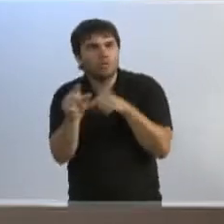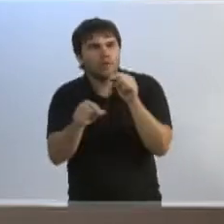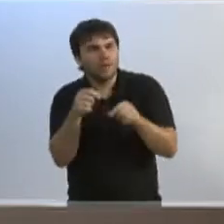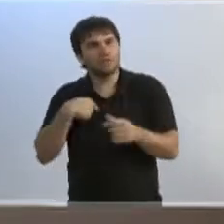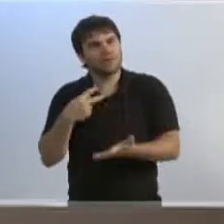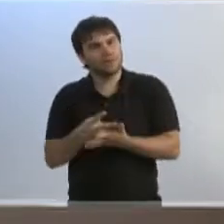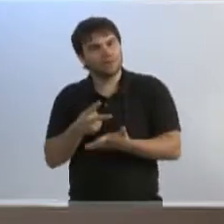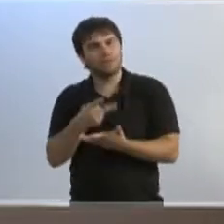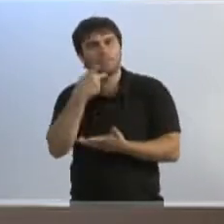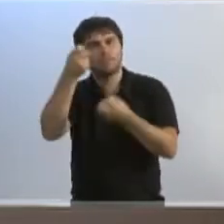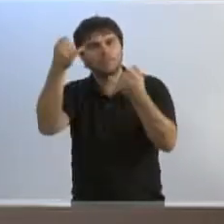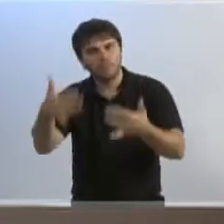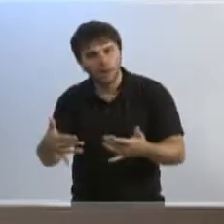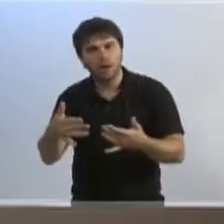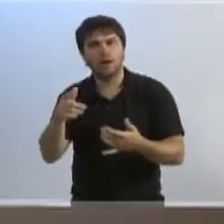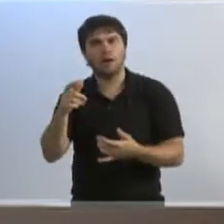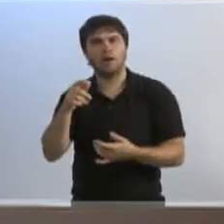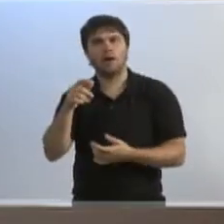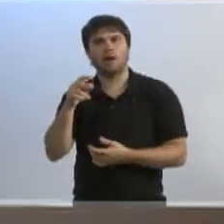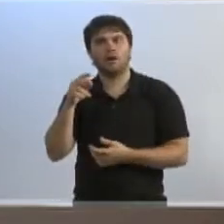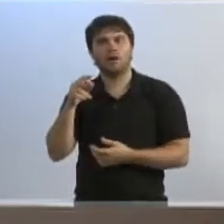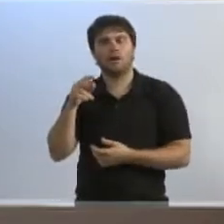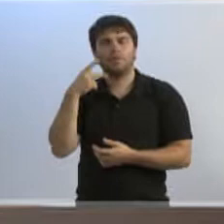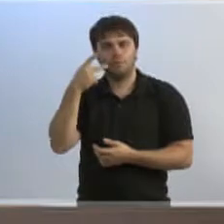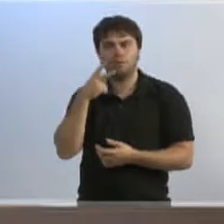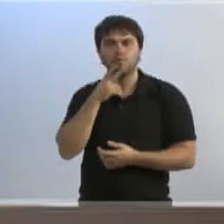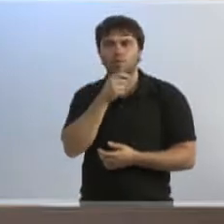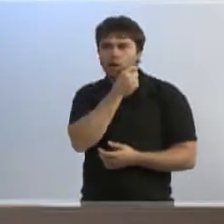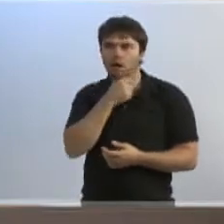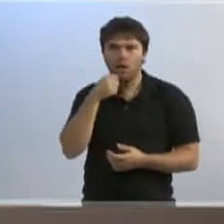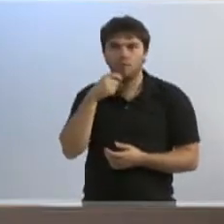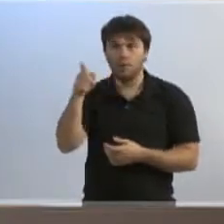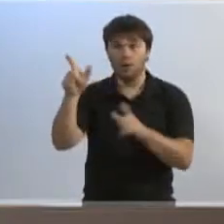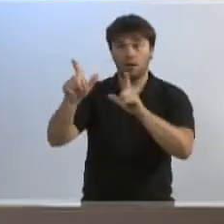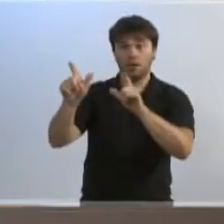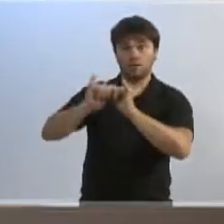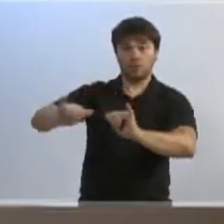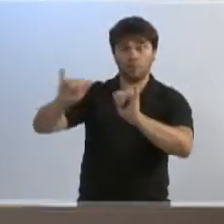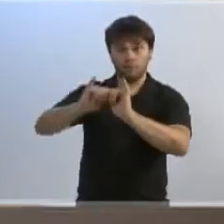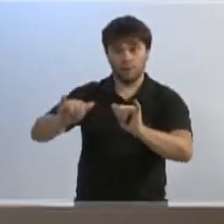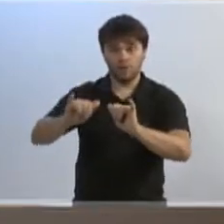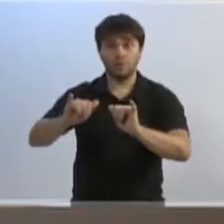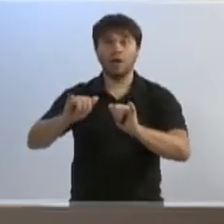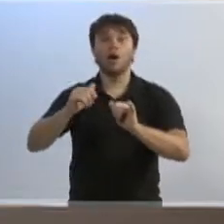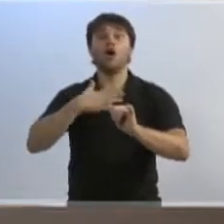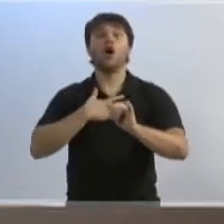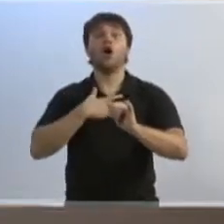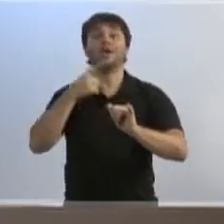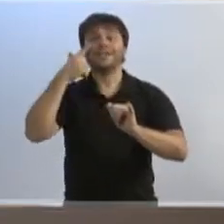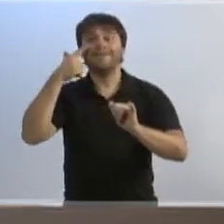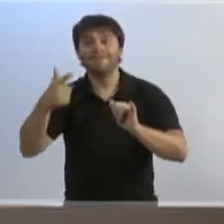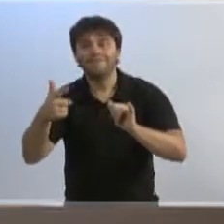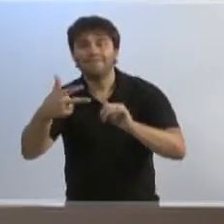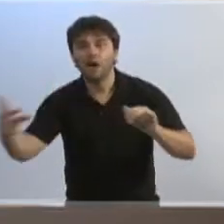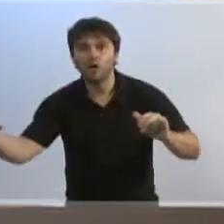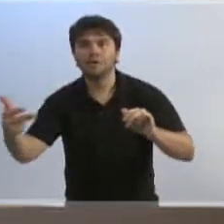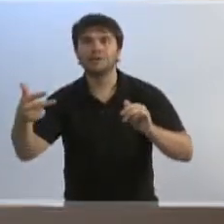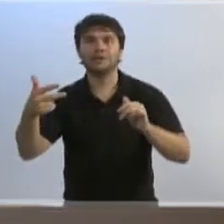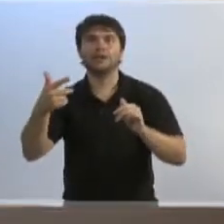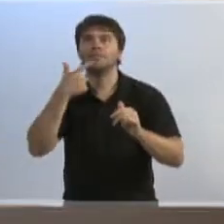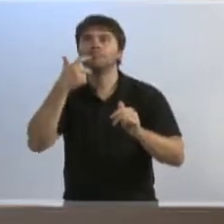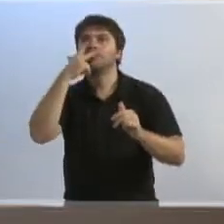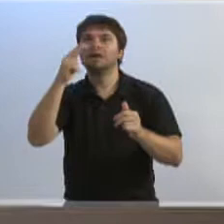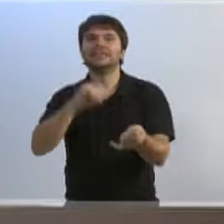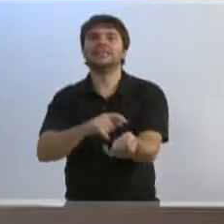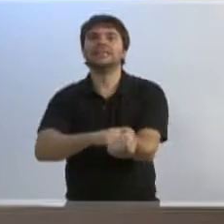falando, vereador Alba. A imprensa, ela gosta, vereador Ito, de ver sangue. Se não tiver coisa que sai sangue, não se